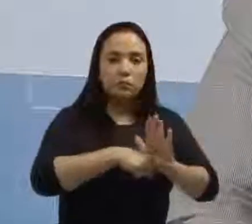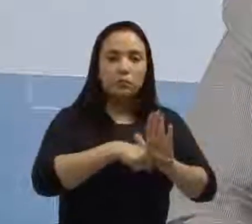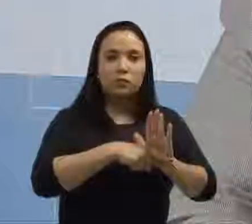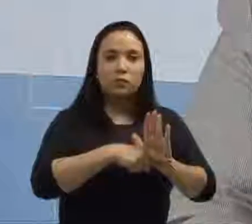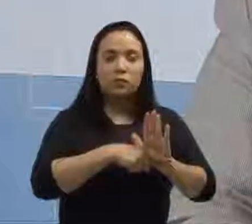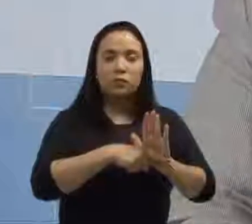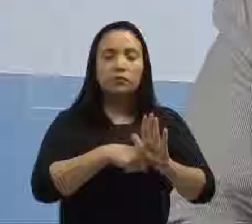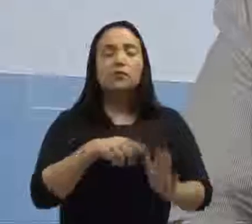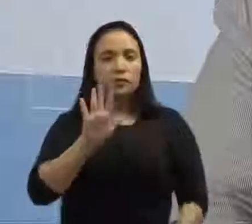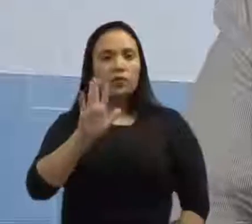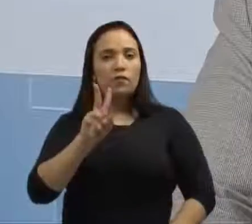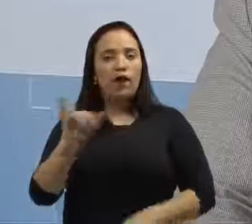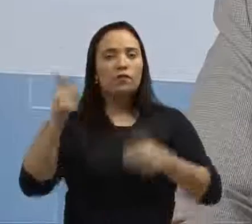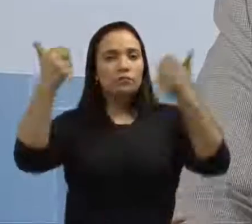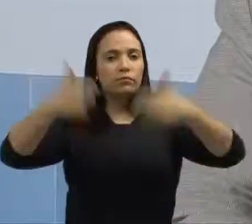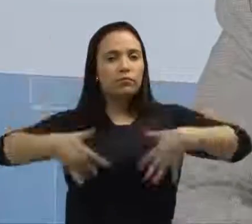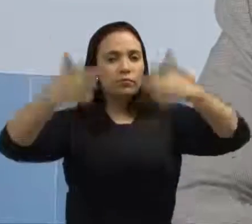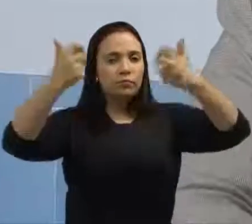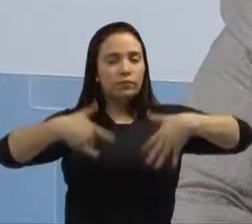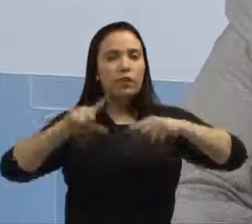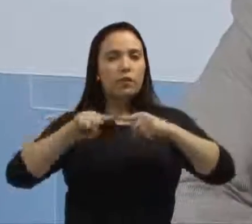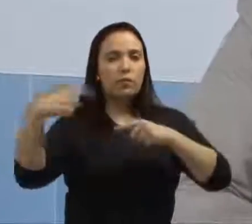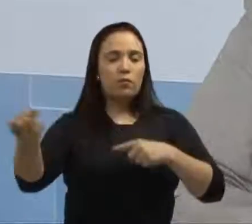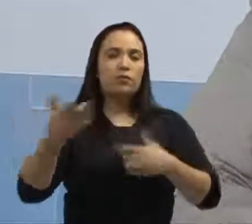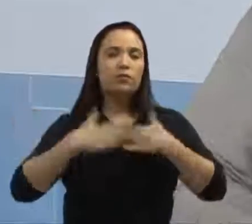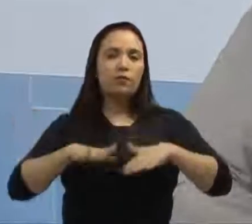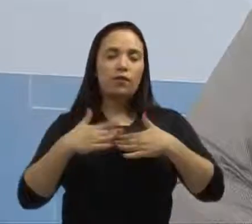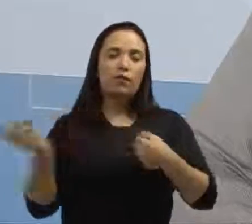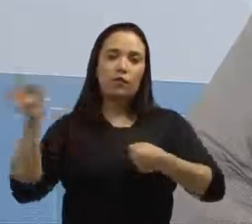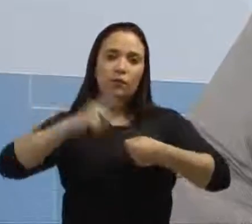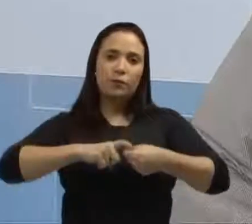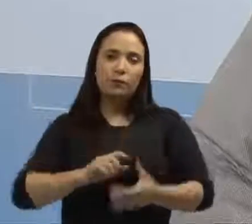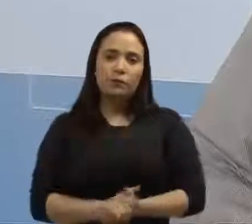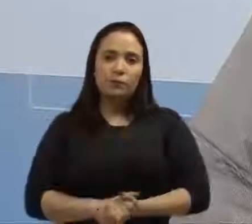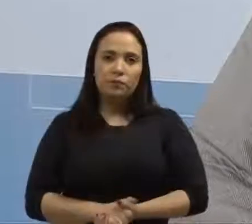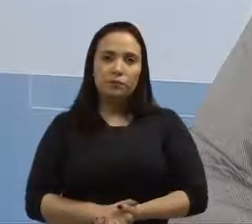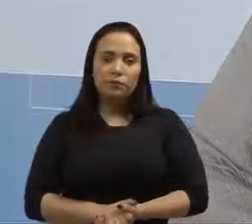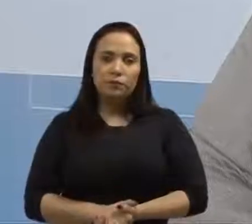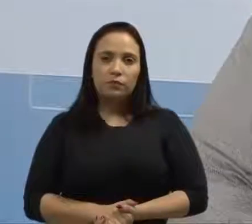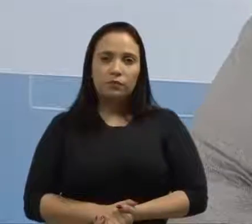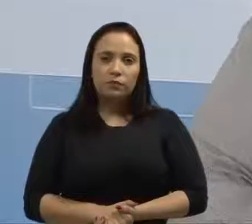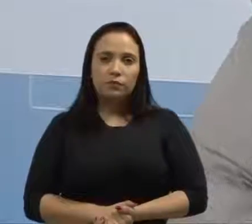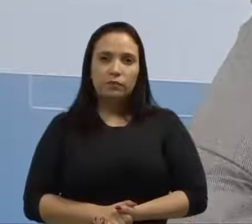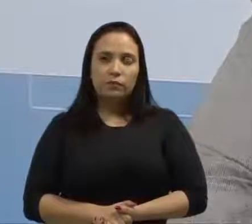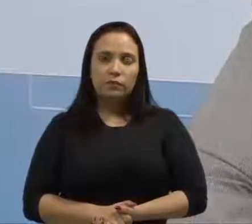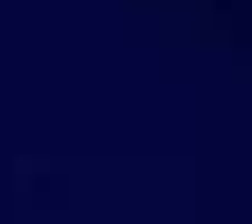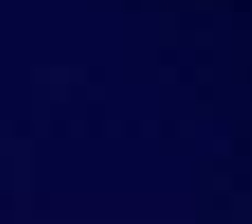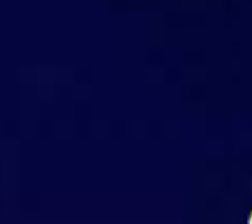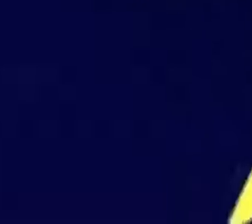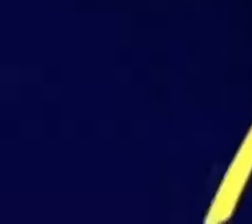Executivo de um país inteiro. Eu falo já sobre isso depois do nosso intervalo. Sai daí não.